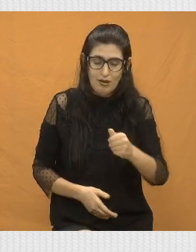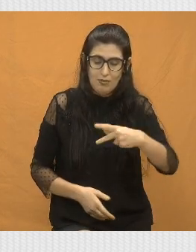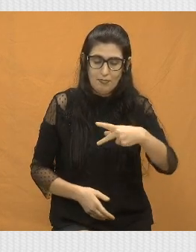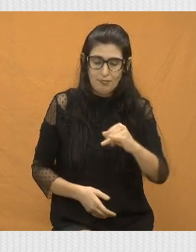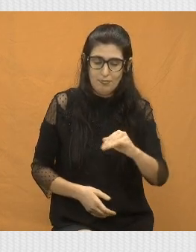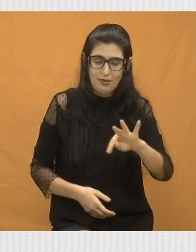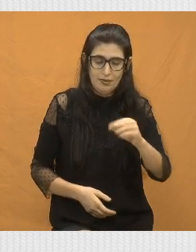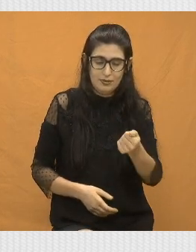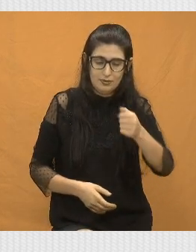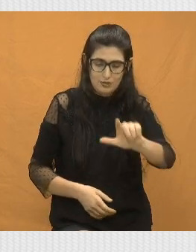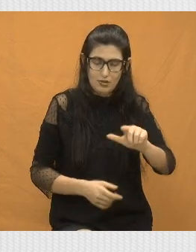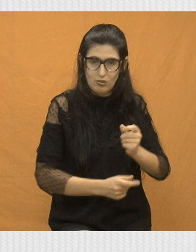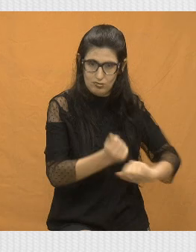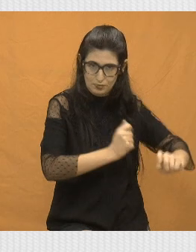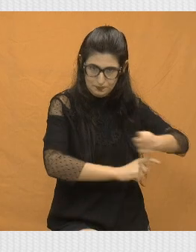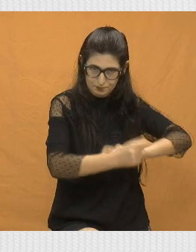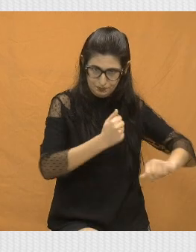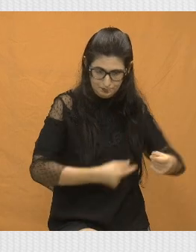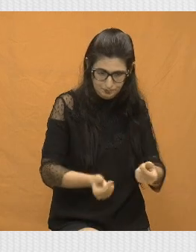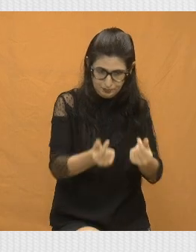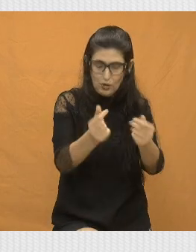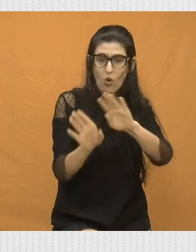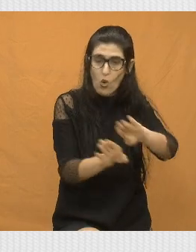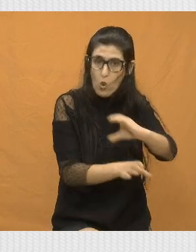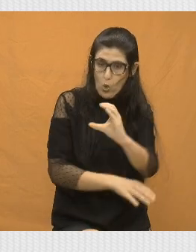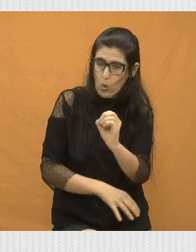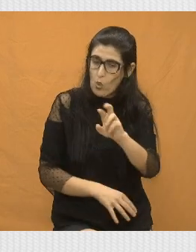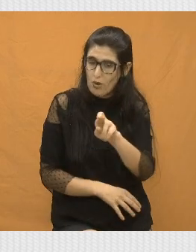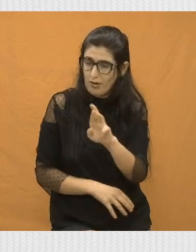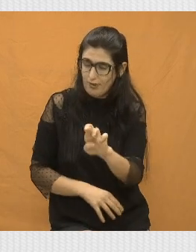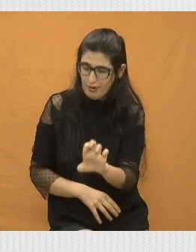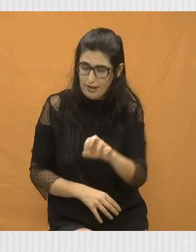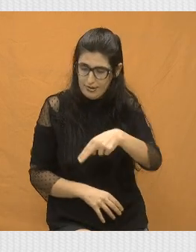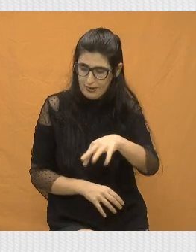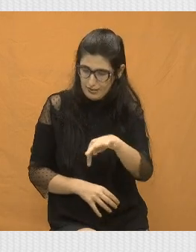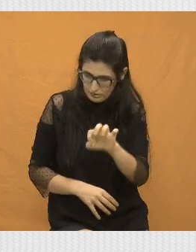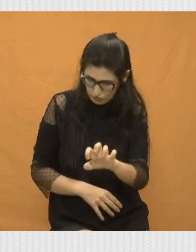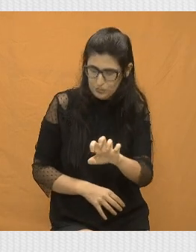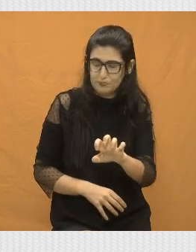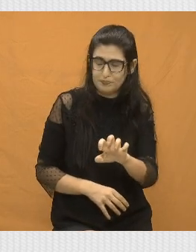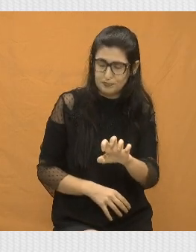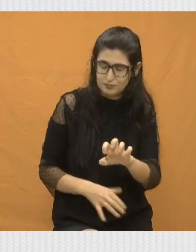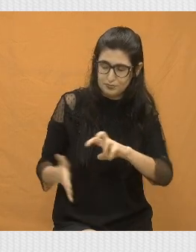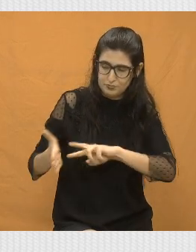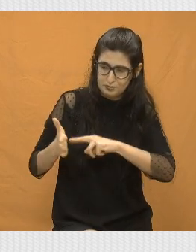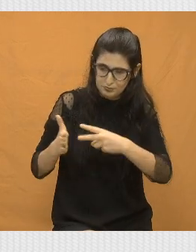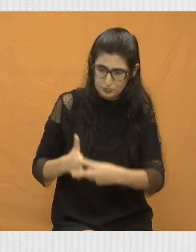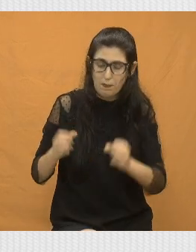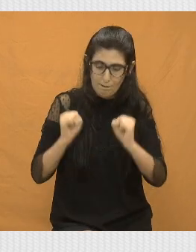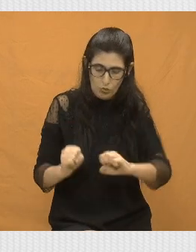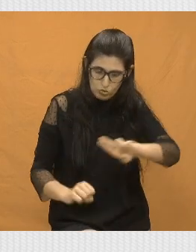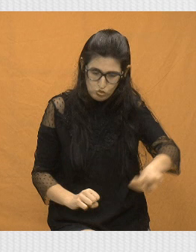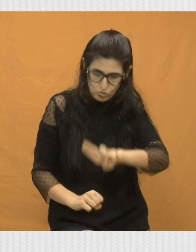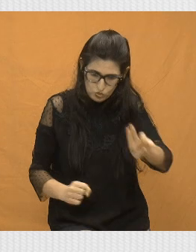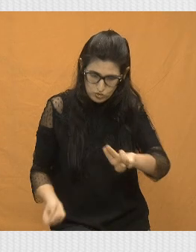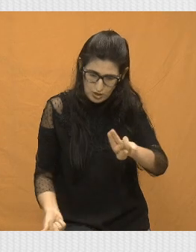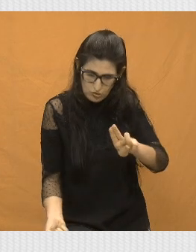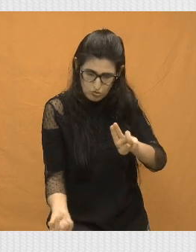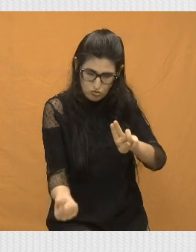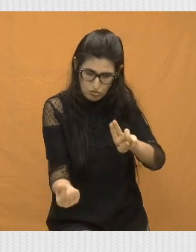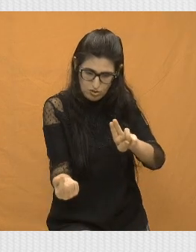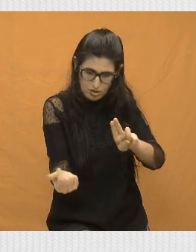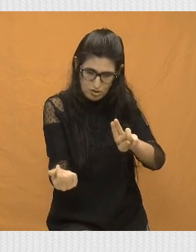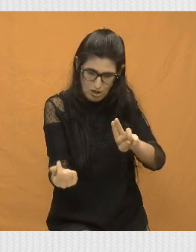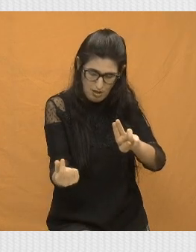Anteriormente, nós falamos de receitas correntes. Quando nós falamos de receitas correntes, eles são receitas que podem ser utilizadas para